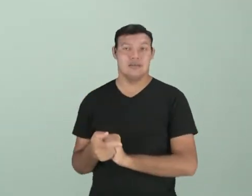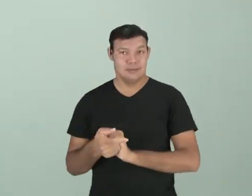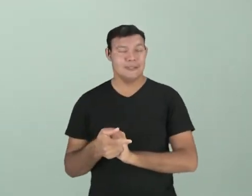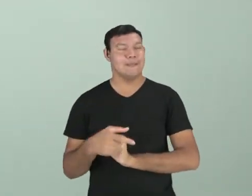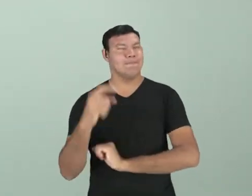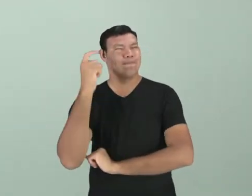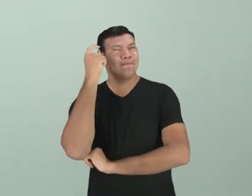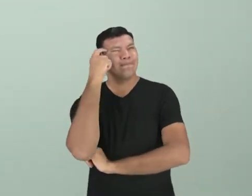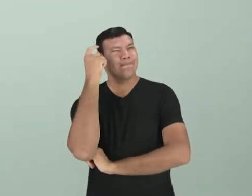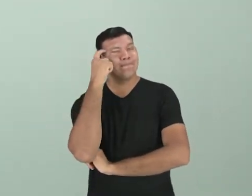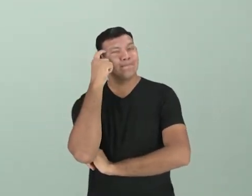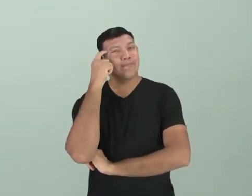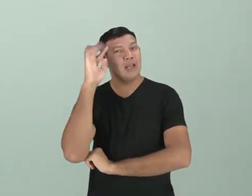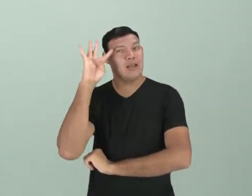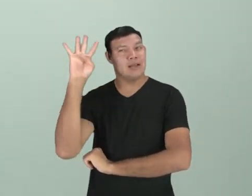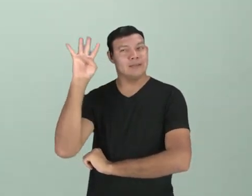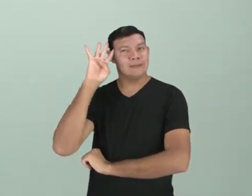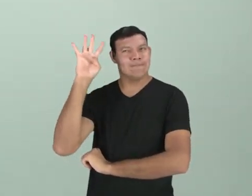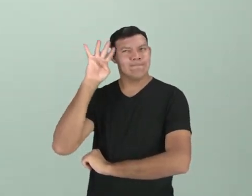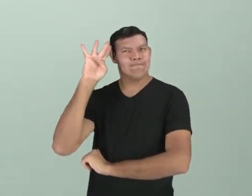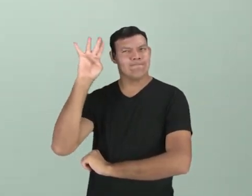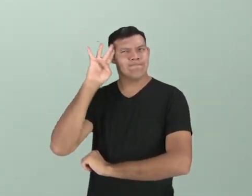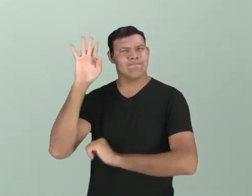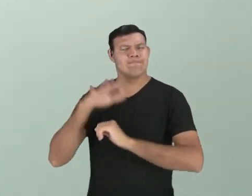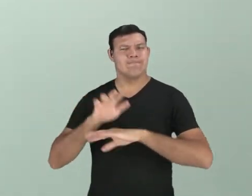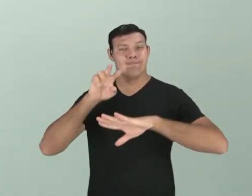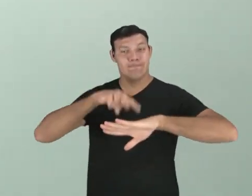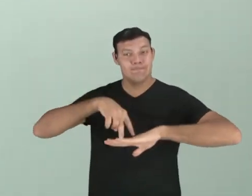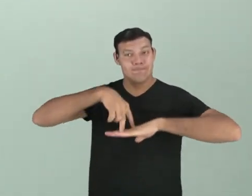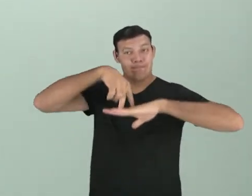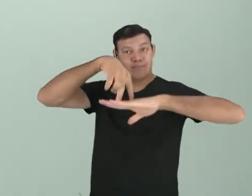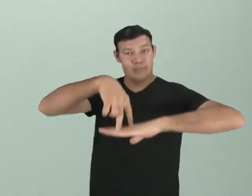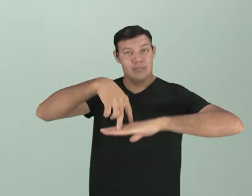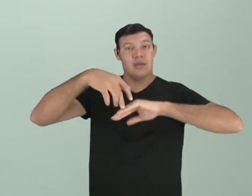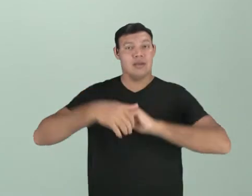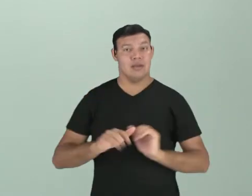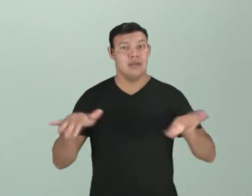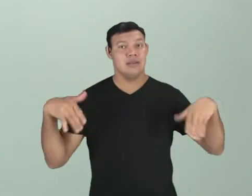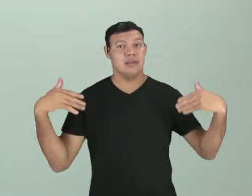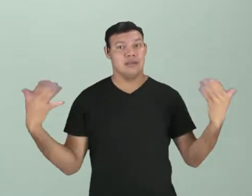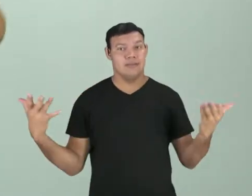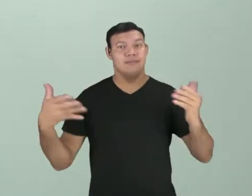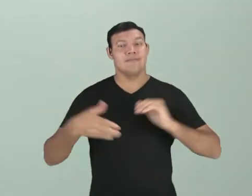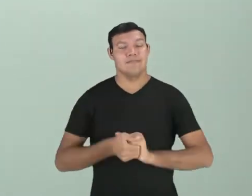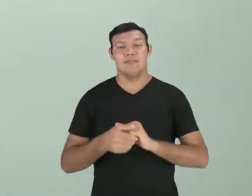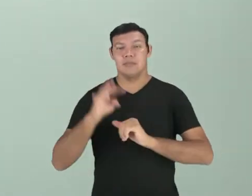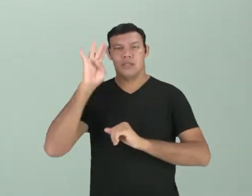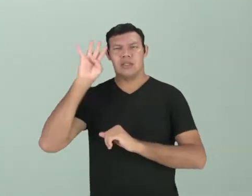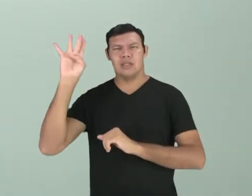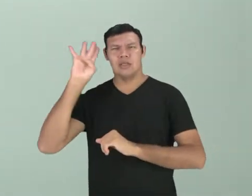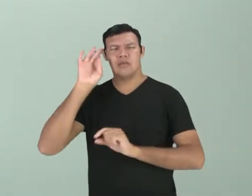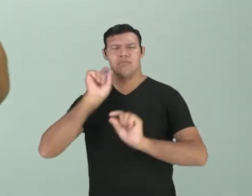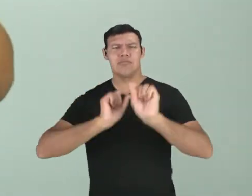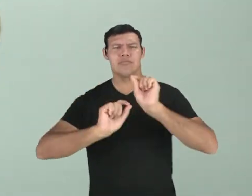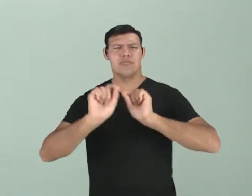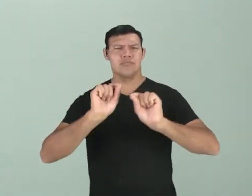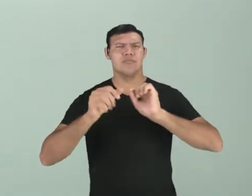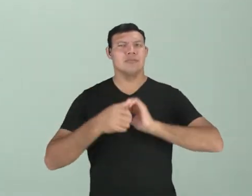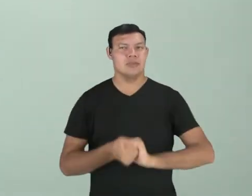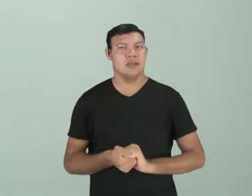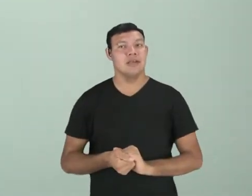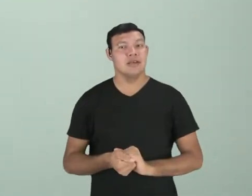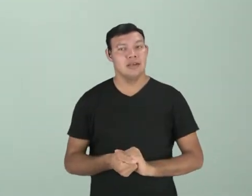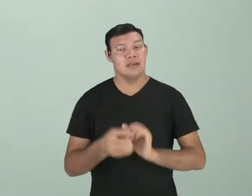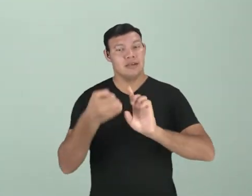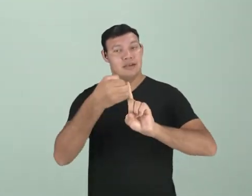vai pensar numa tese, qual a sua tese, qual o seu posicionamento. A partir dessa tese, como é que você vai defender essa tese? A partir